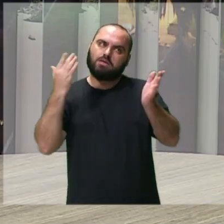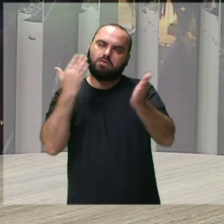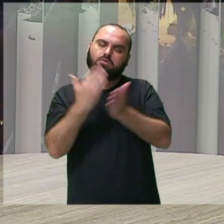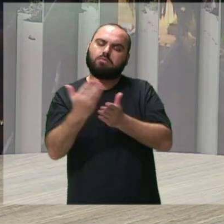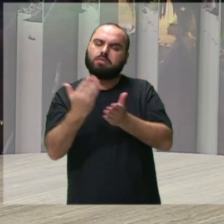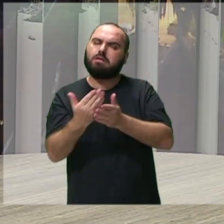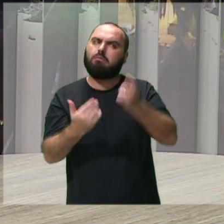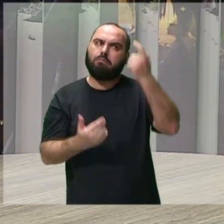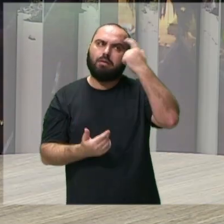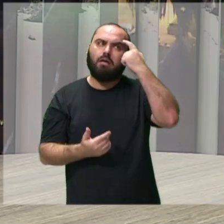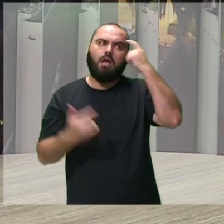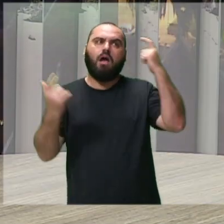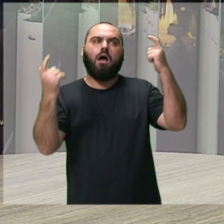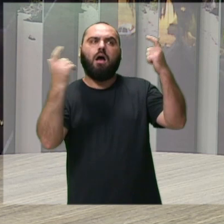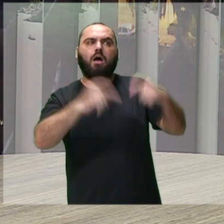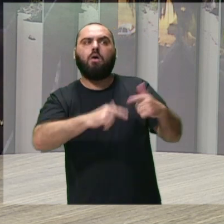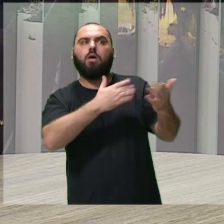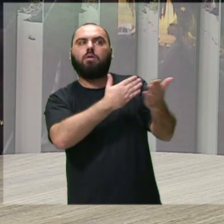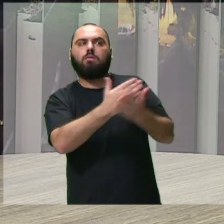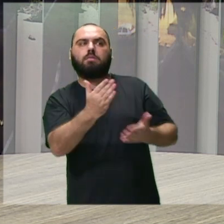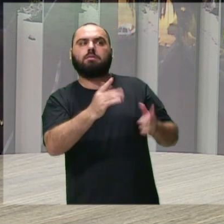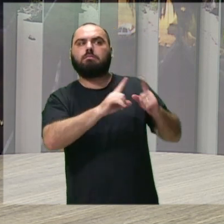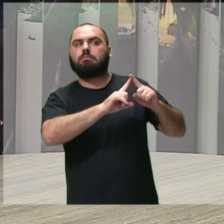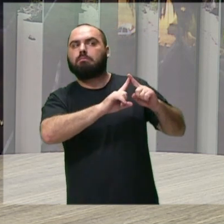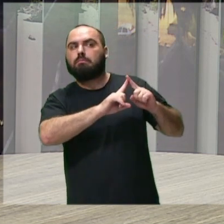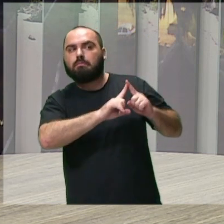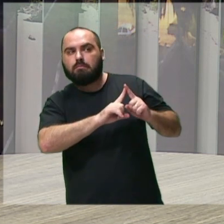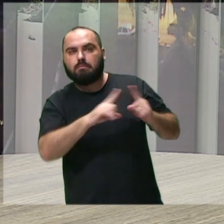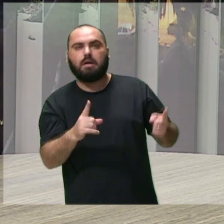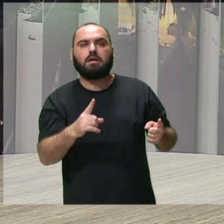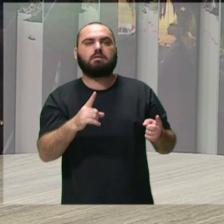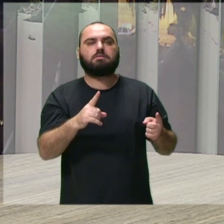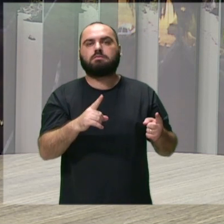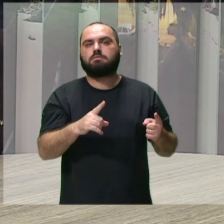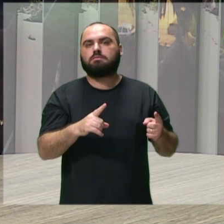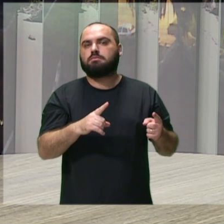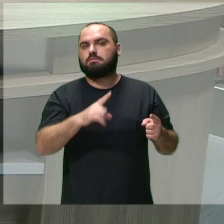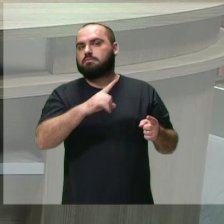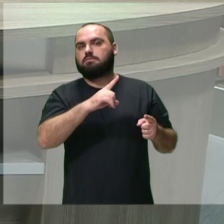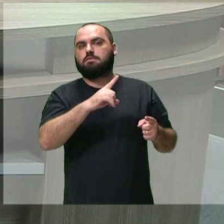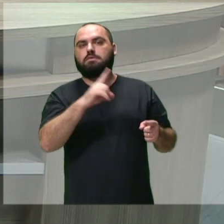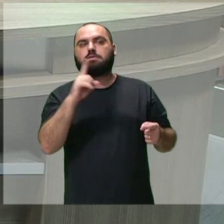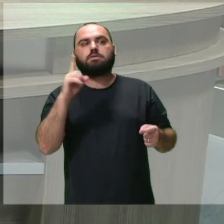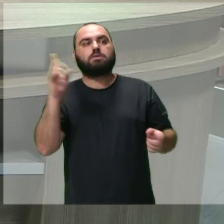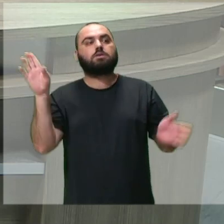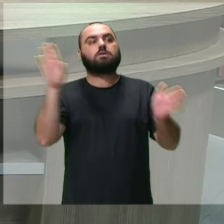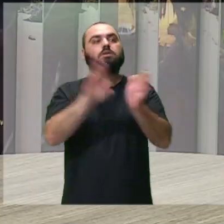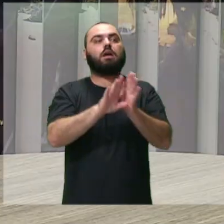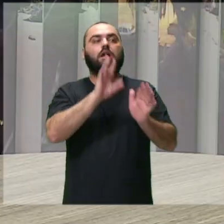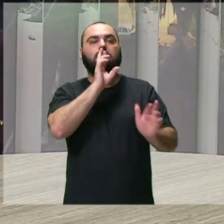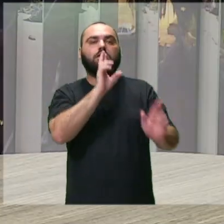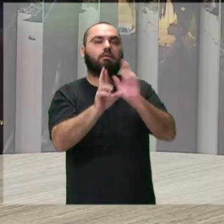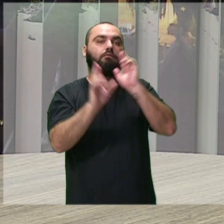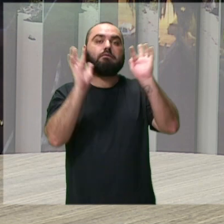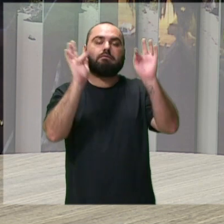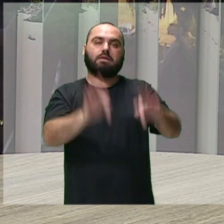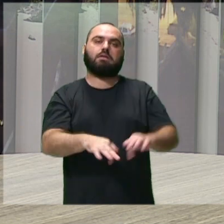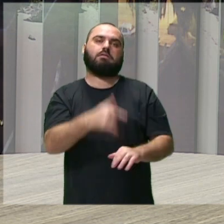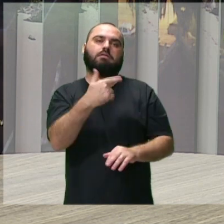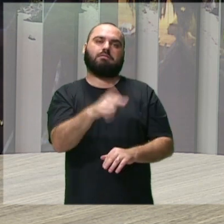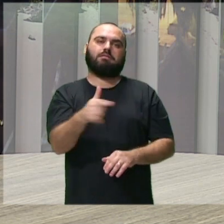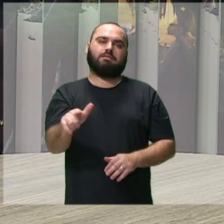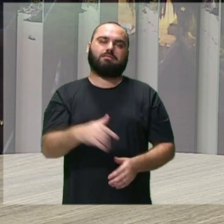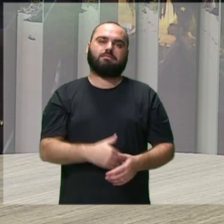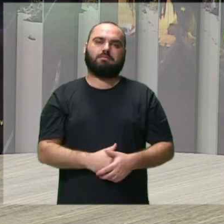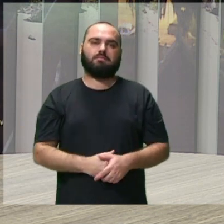que eu vou começar, mas não determinei quando Como terminar. Vai chegar. E aí um detalhe interessante, eu acho que isso é uma questão